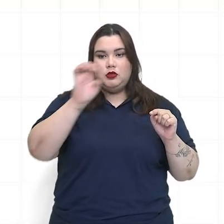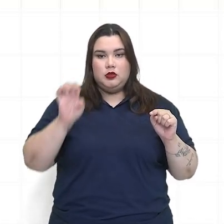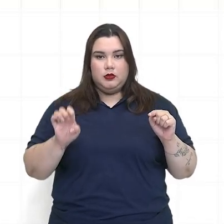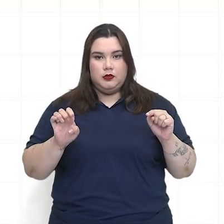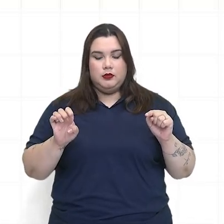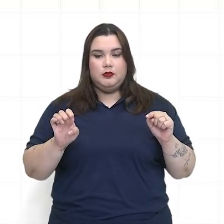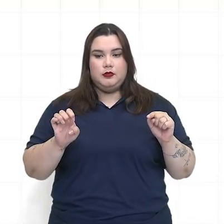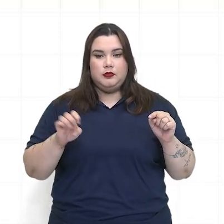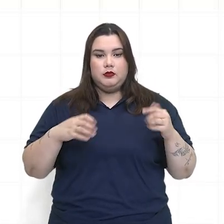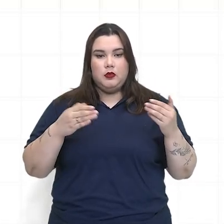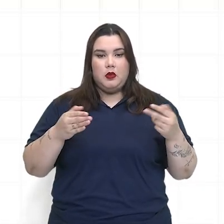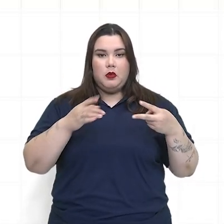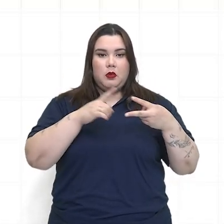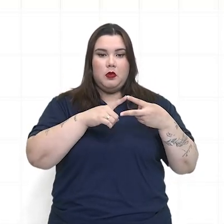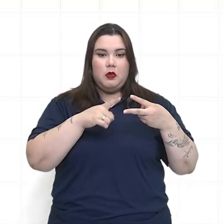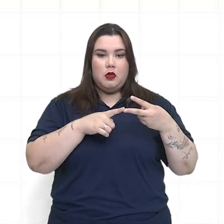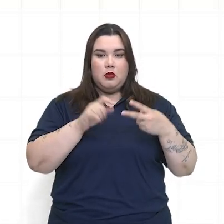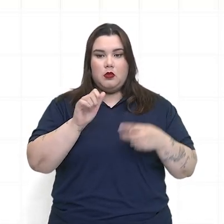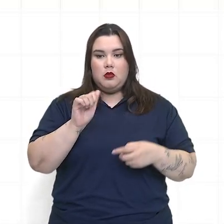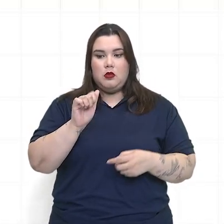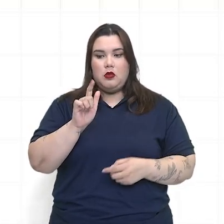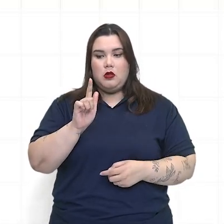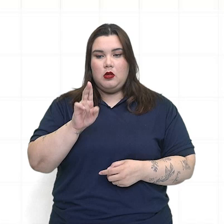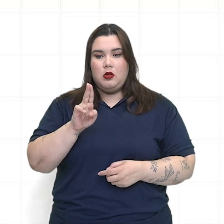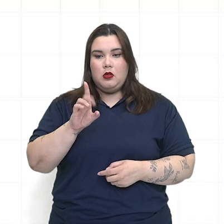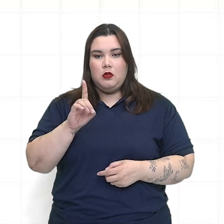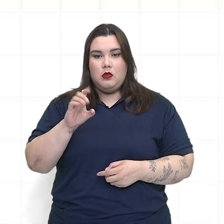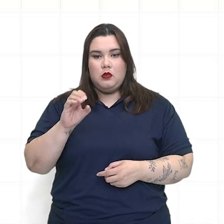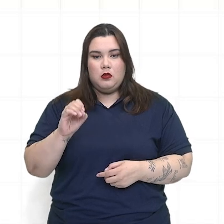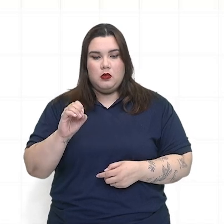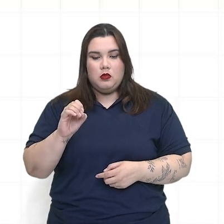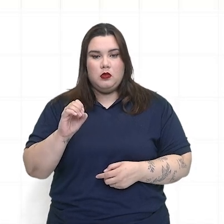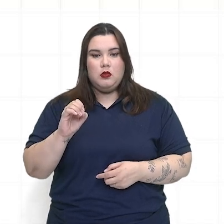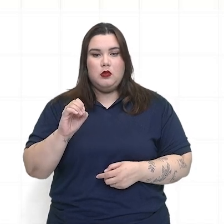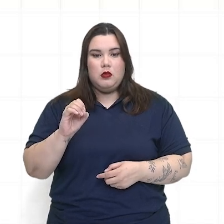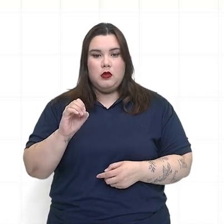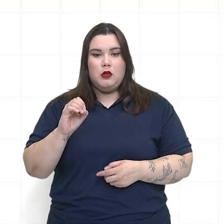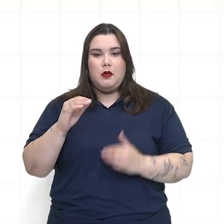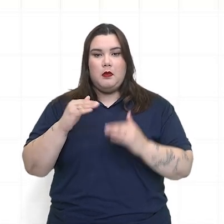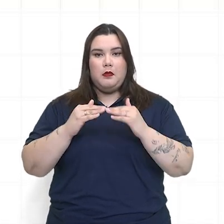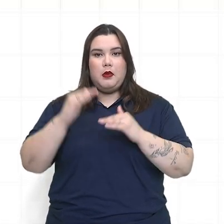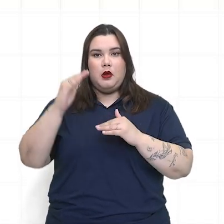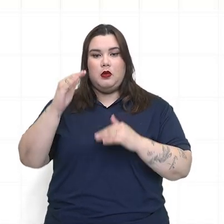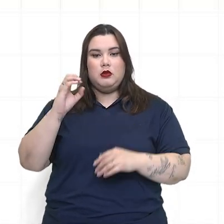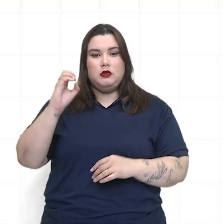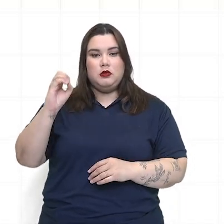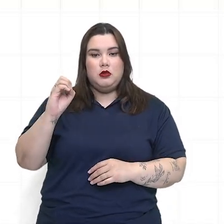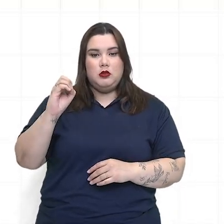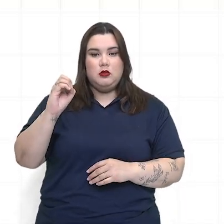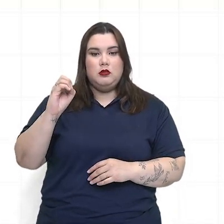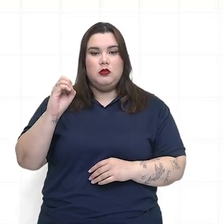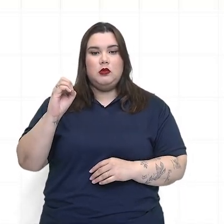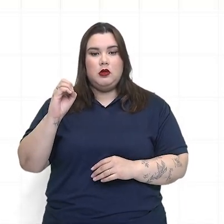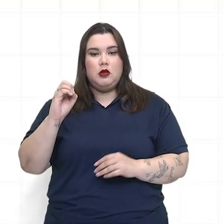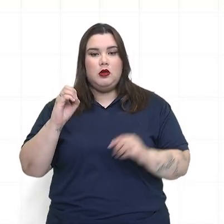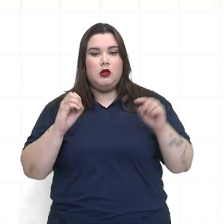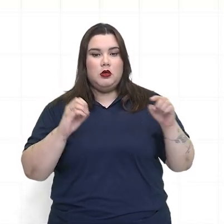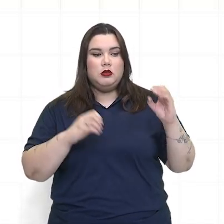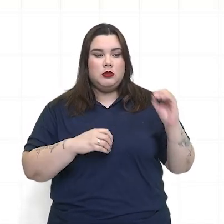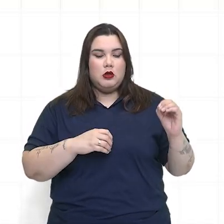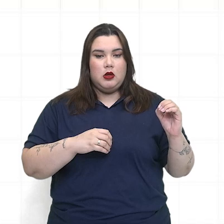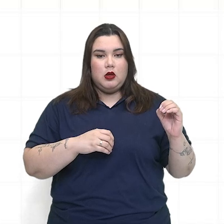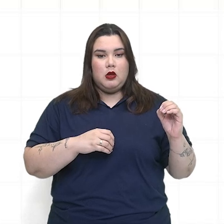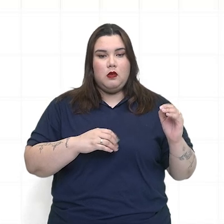esquerda. Então, o ângulo agudo, ele é o ângulo que é maior do que zero e vai